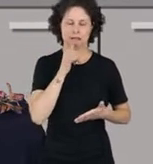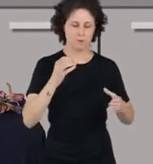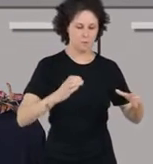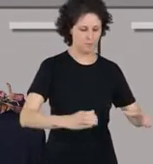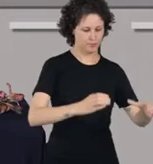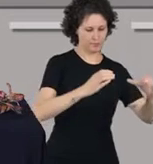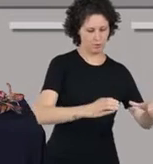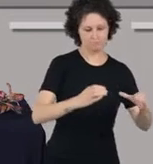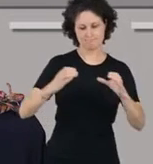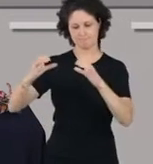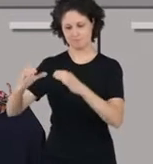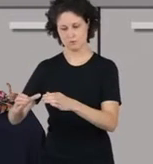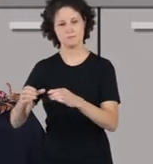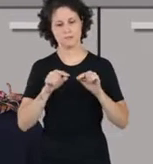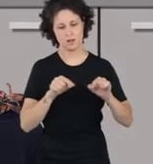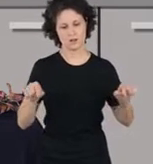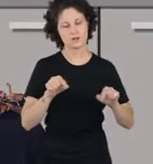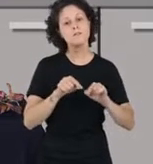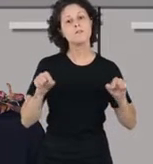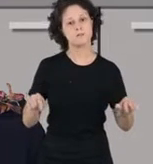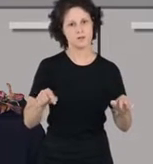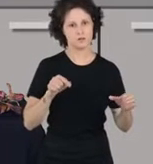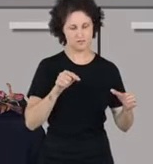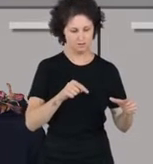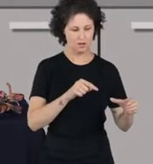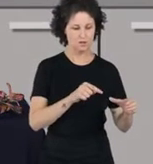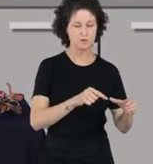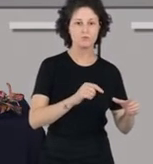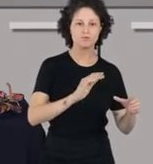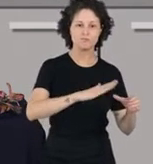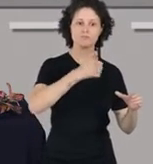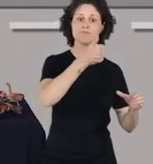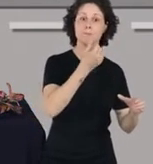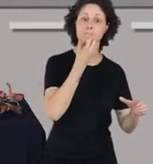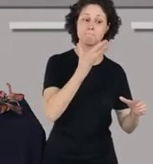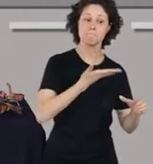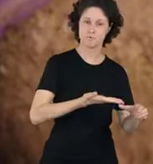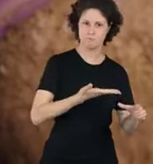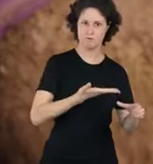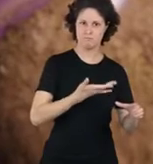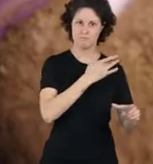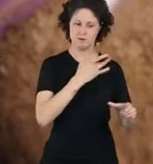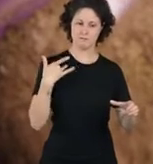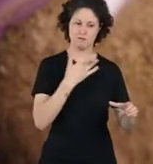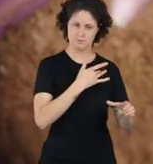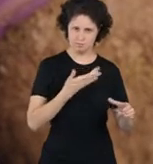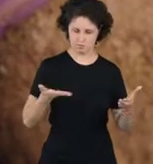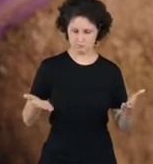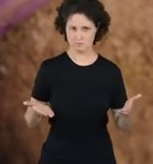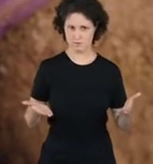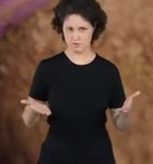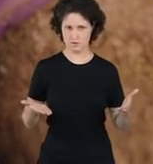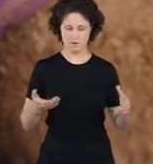e a acidez do solo. Também pode ser feita a adubação, para devolver os nutrientes ao solo. Aqui temos dois